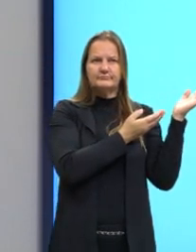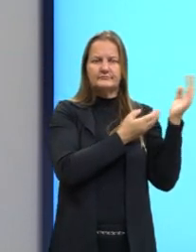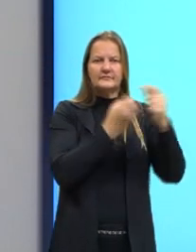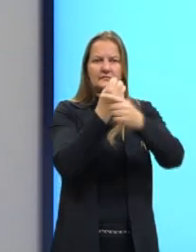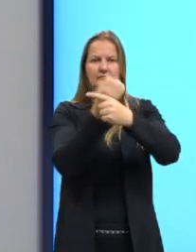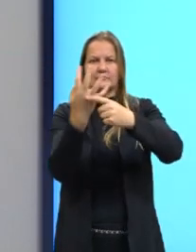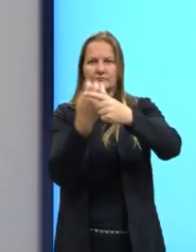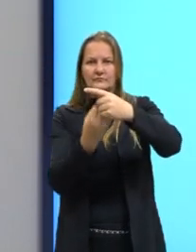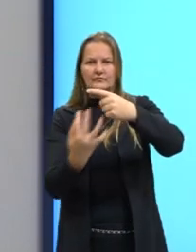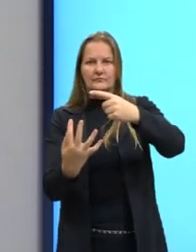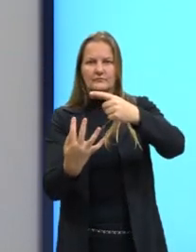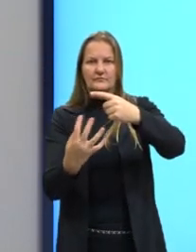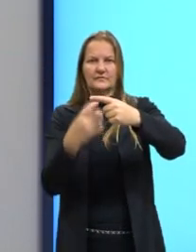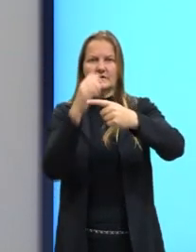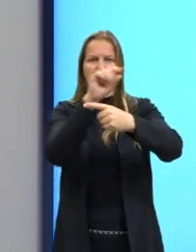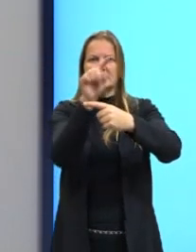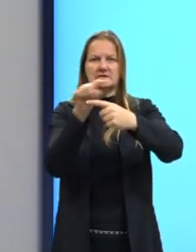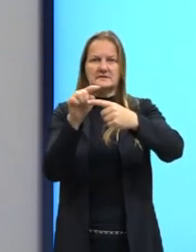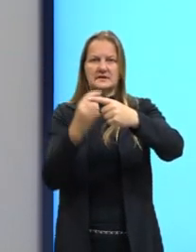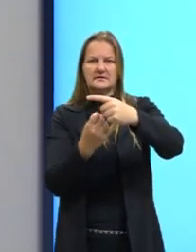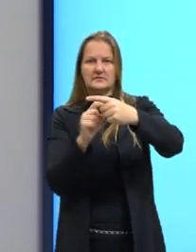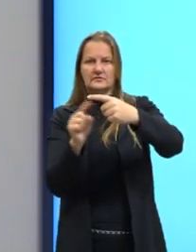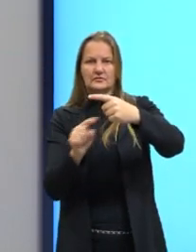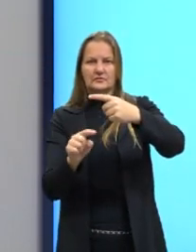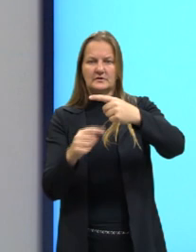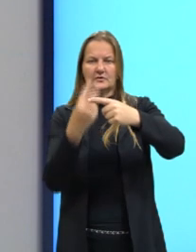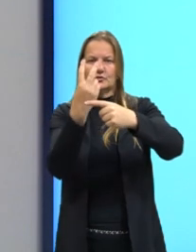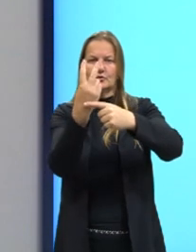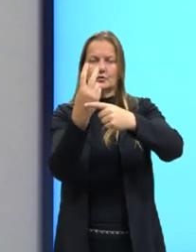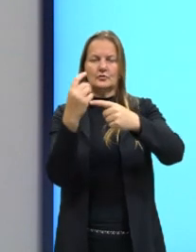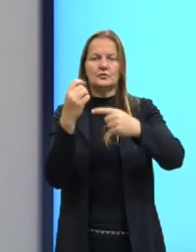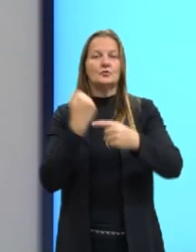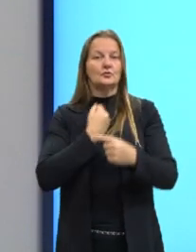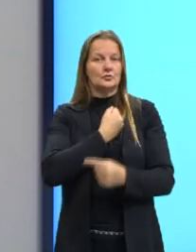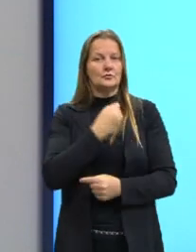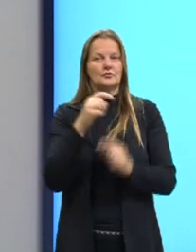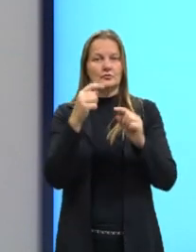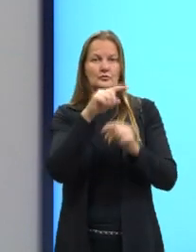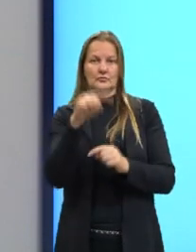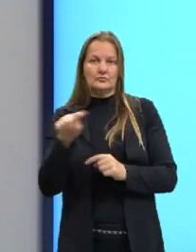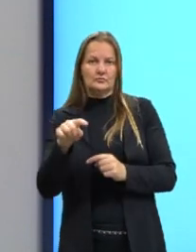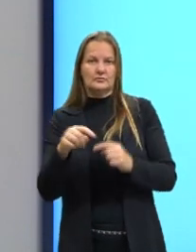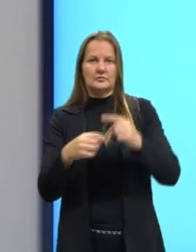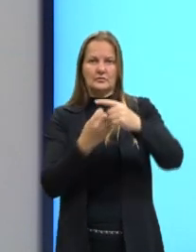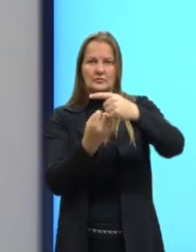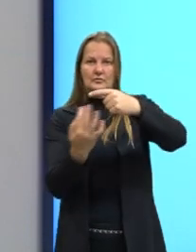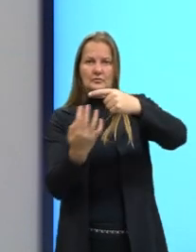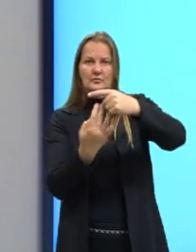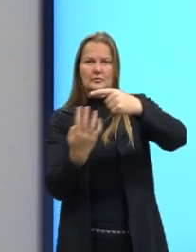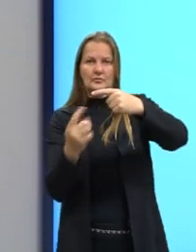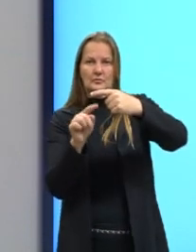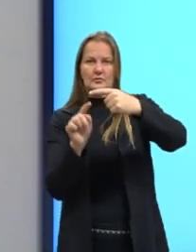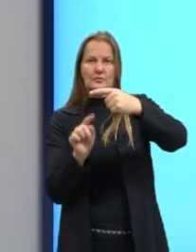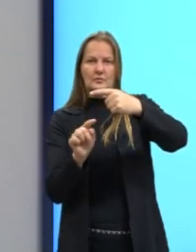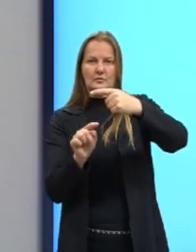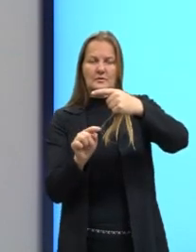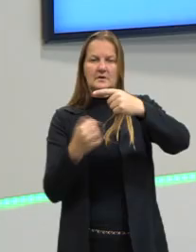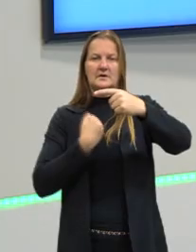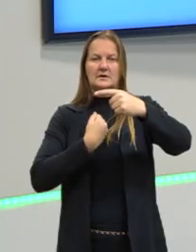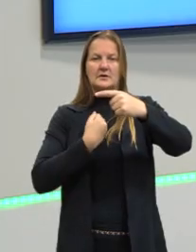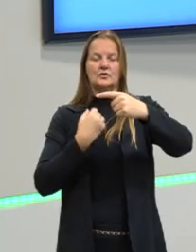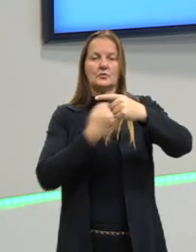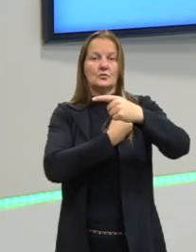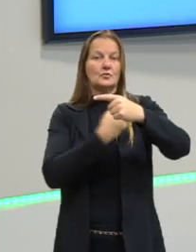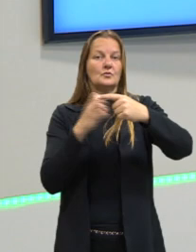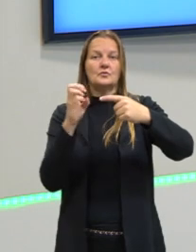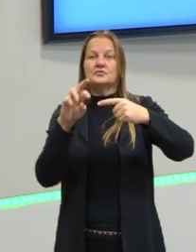fração dizer sobre Zeus seja de dois números inteiros no entanto o número de baixo ali o denominador vai ser o enterro diferente